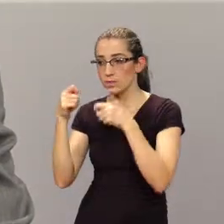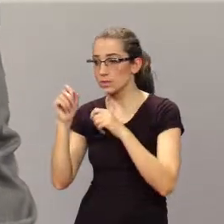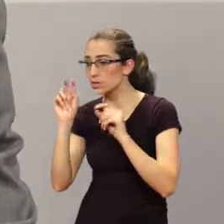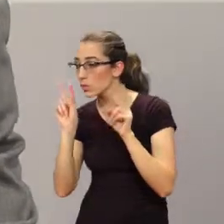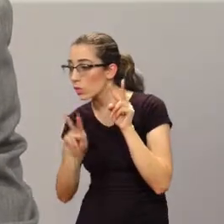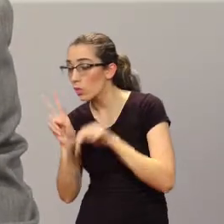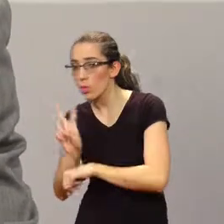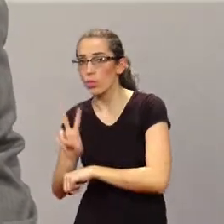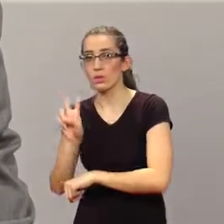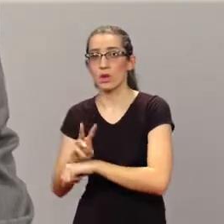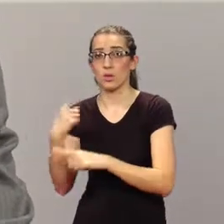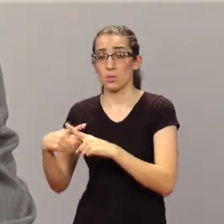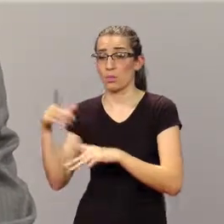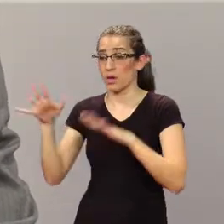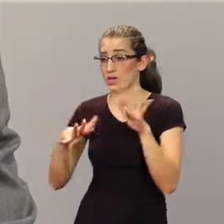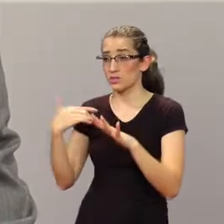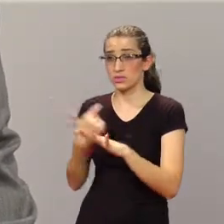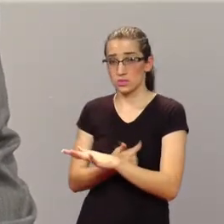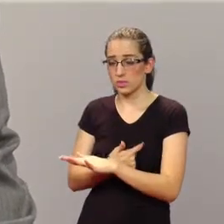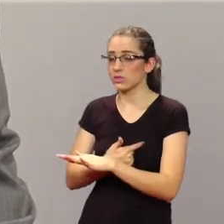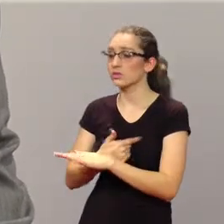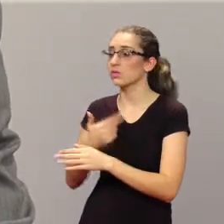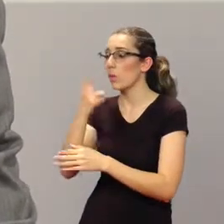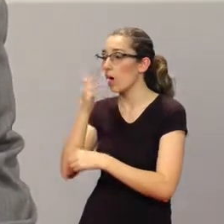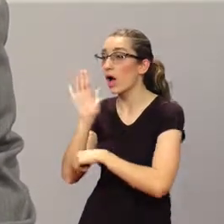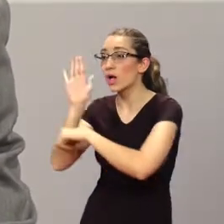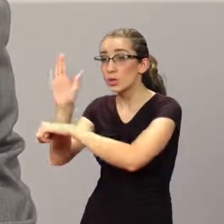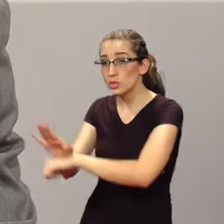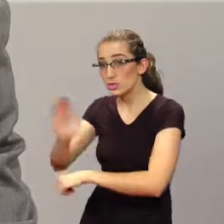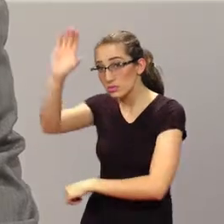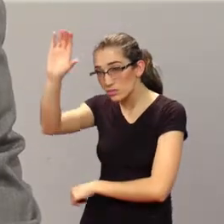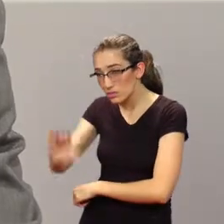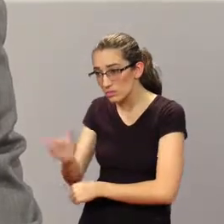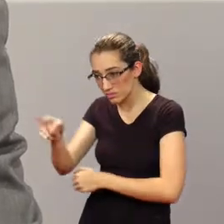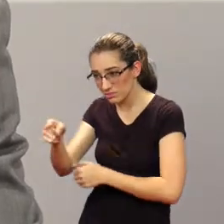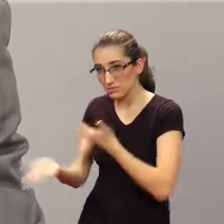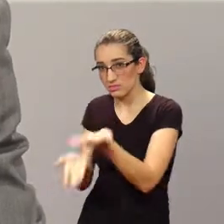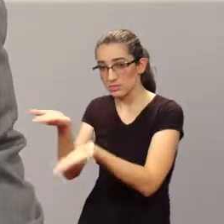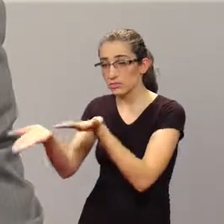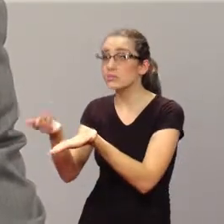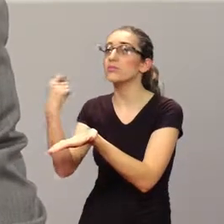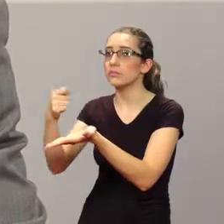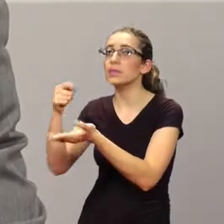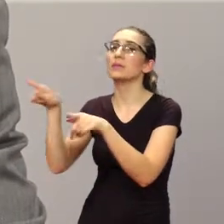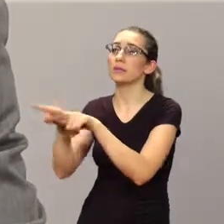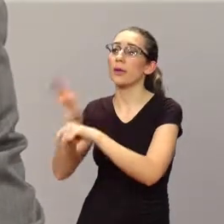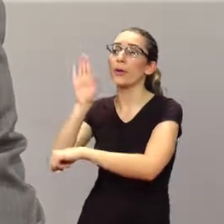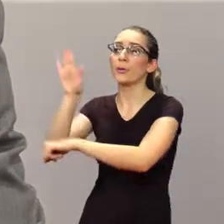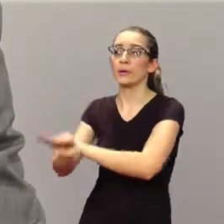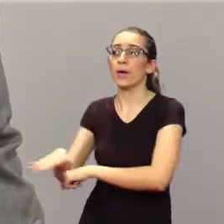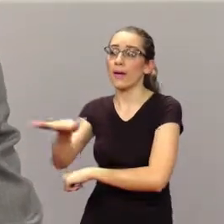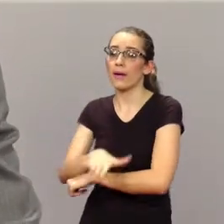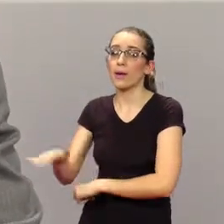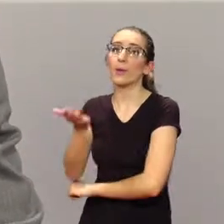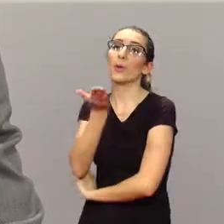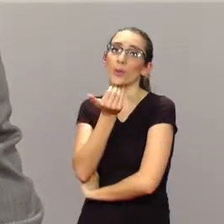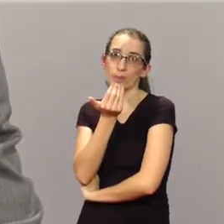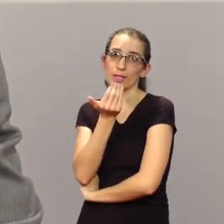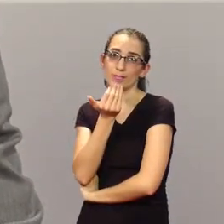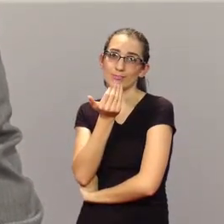está intervindo num paciente, a gente tem que muitas vezes intervir na dieta, no hábito alimentar desse paciente. Por